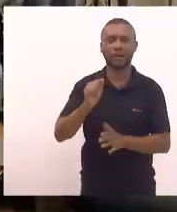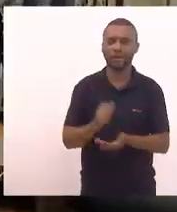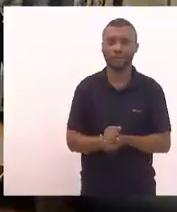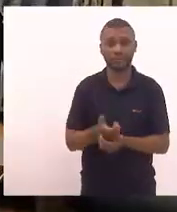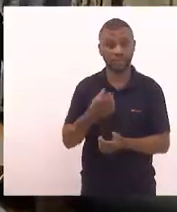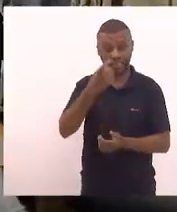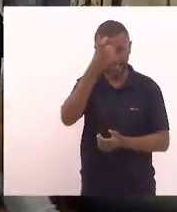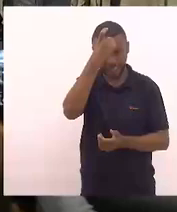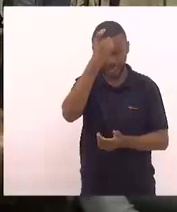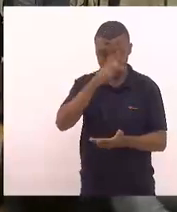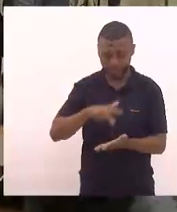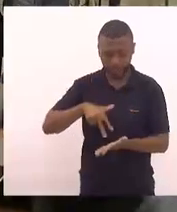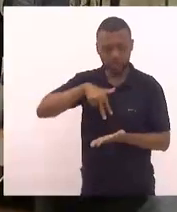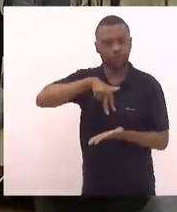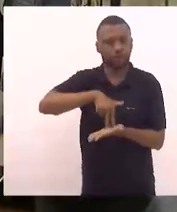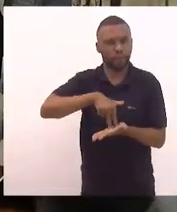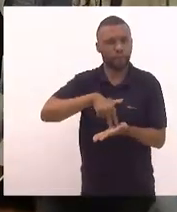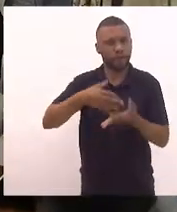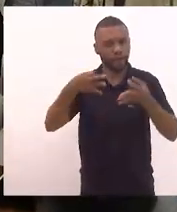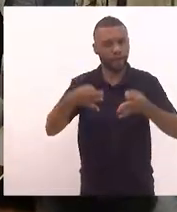dandaras ficam de pé.